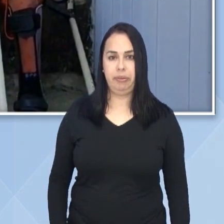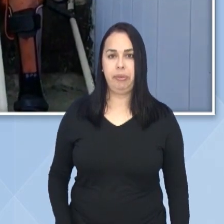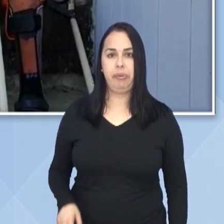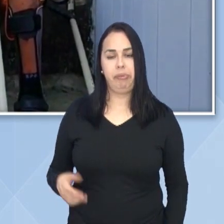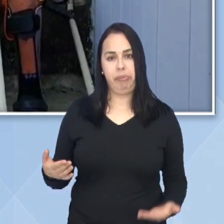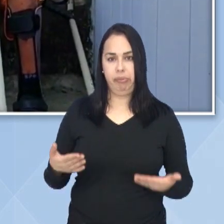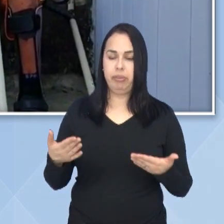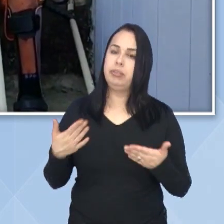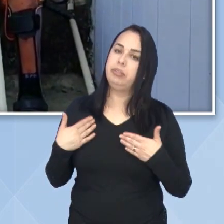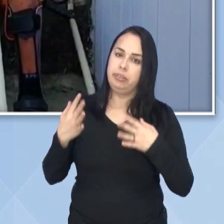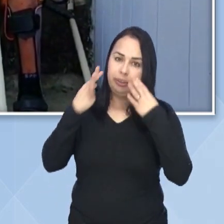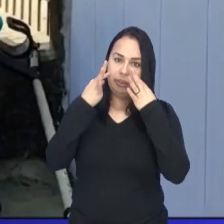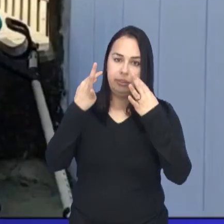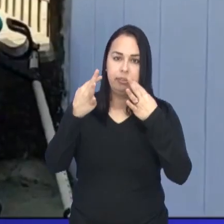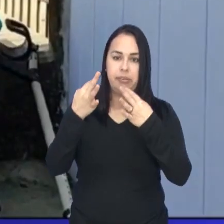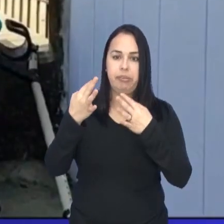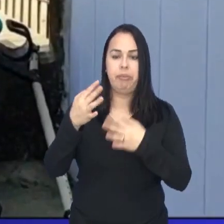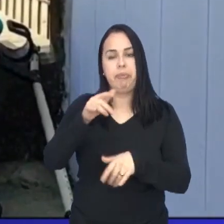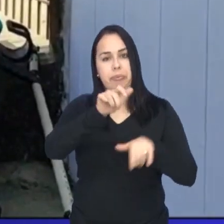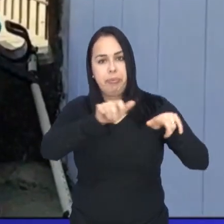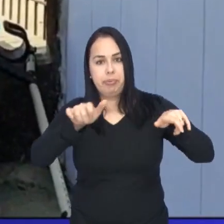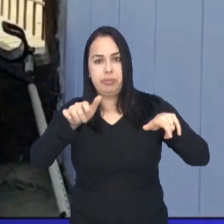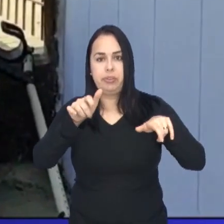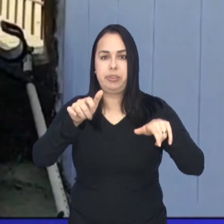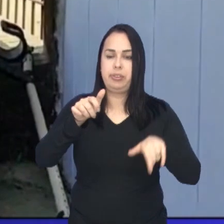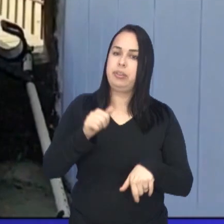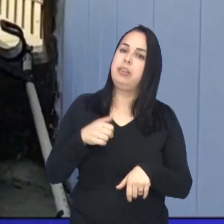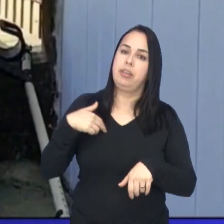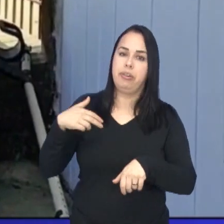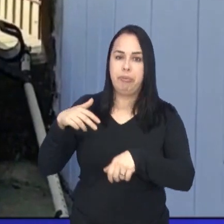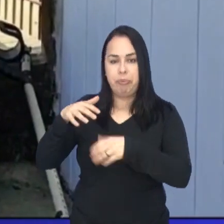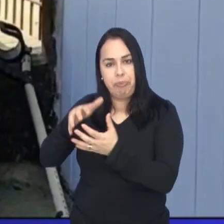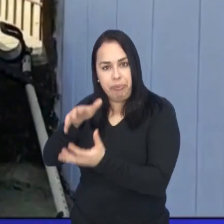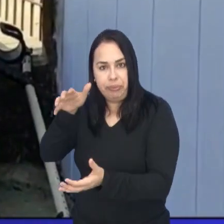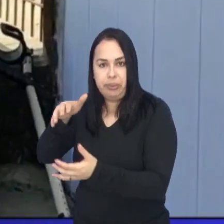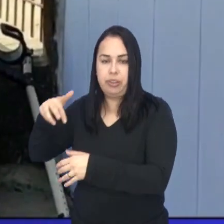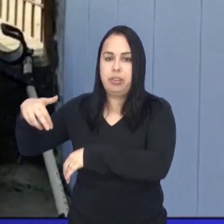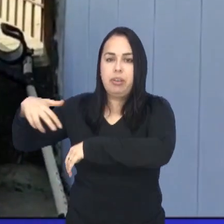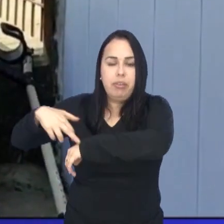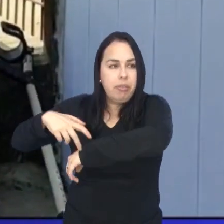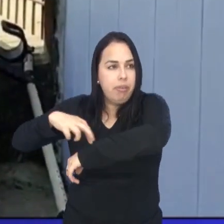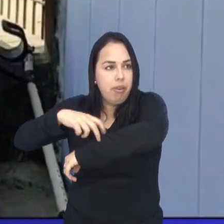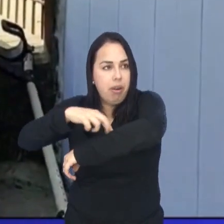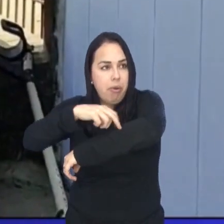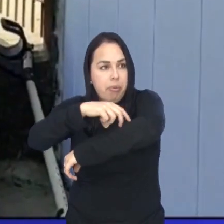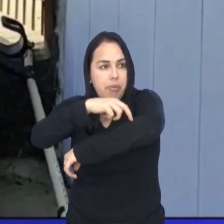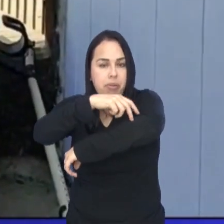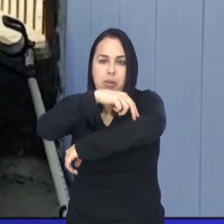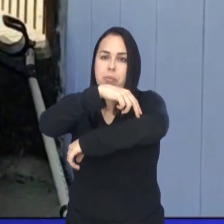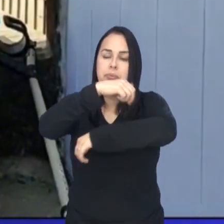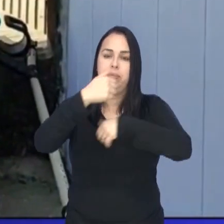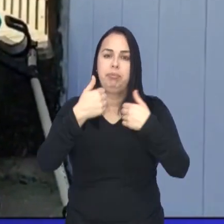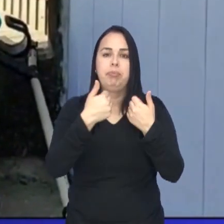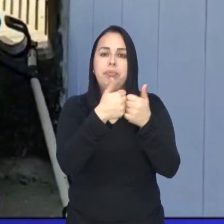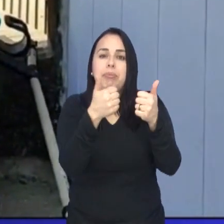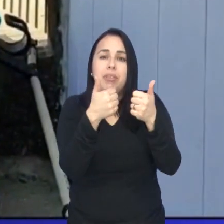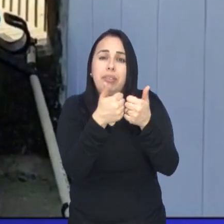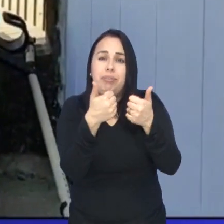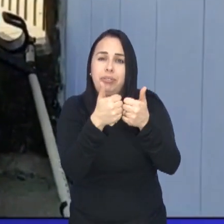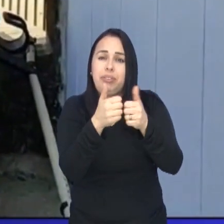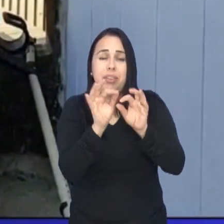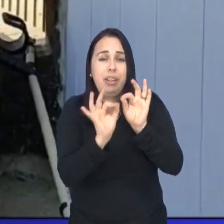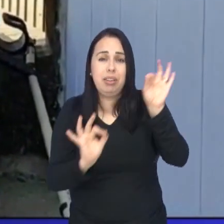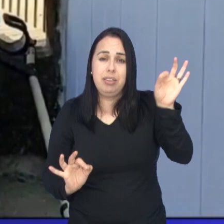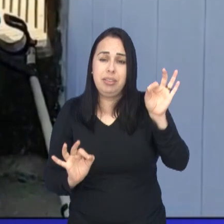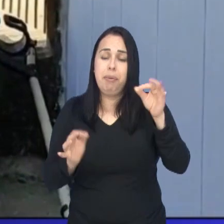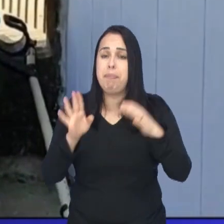Hoje, para dar depoimento. Sim, e fora as pessoas idosas, as crianças que saem daqui, tem que subir tudo o morro para pegar o ônibus lá em cima. A gente gostaria que voltasse a linha 314 aqui para ajudar a gente,